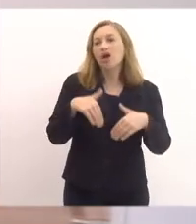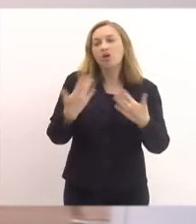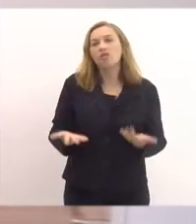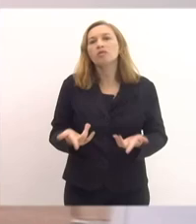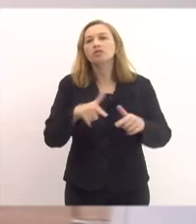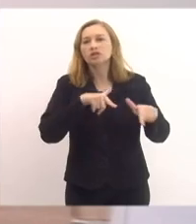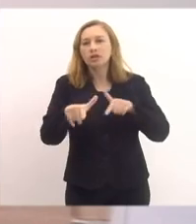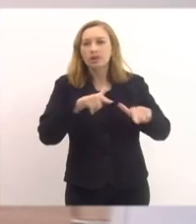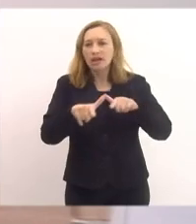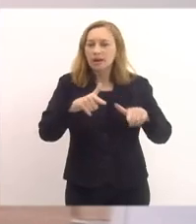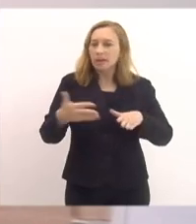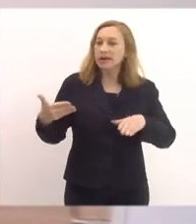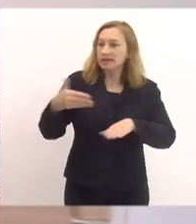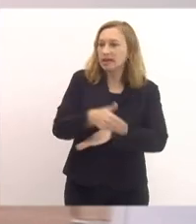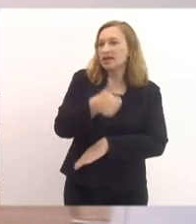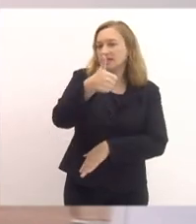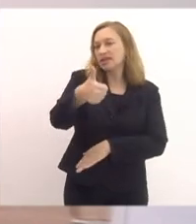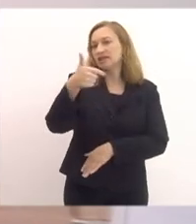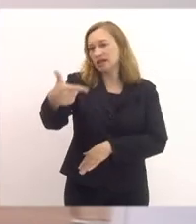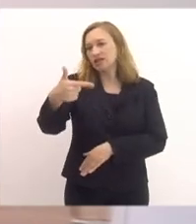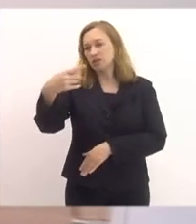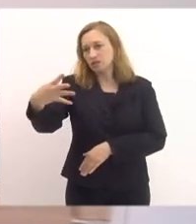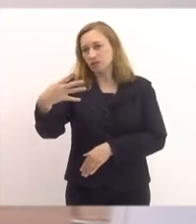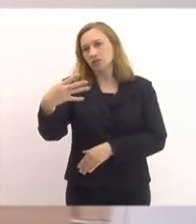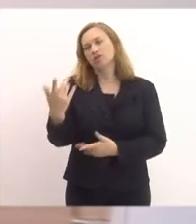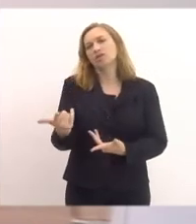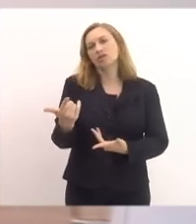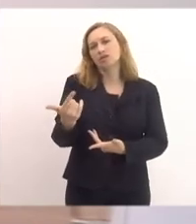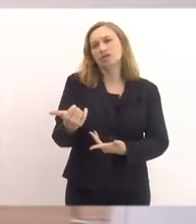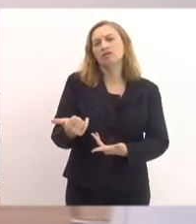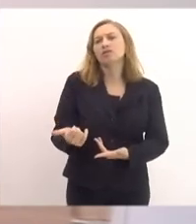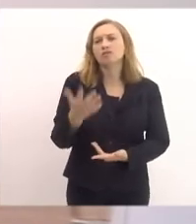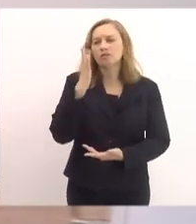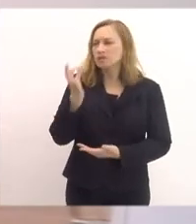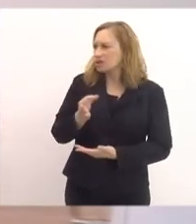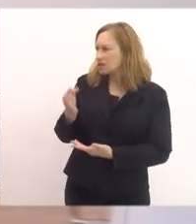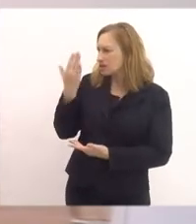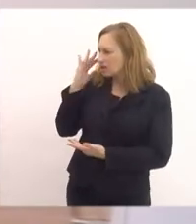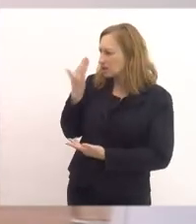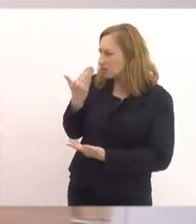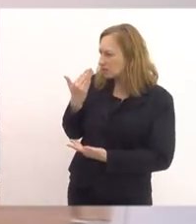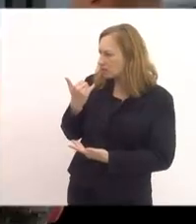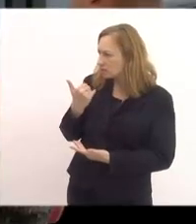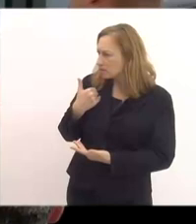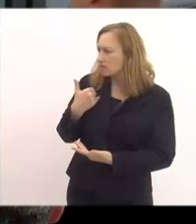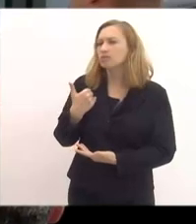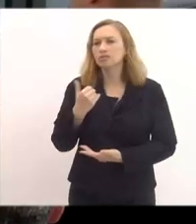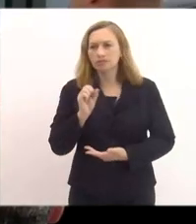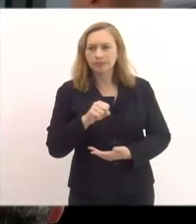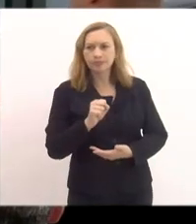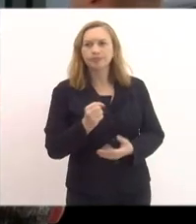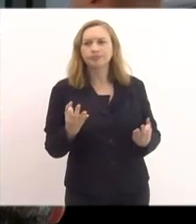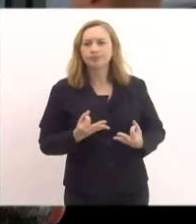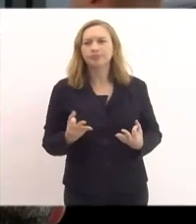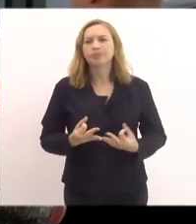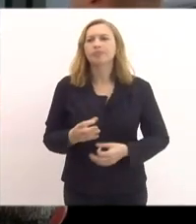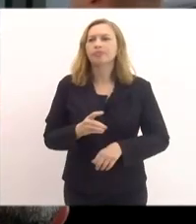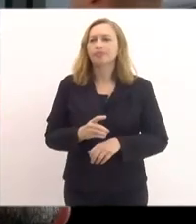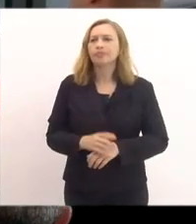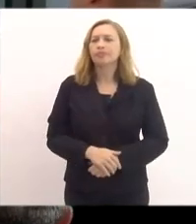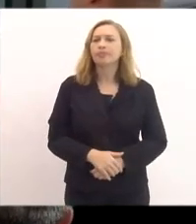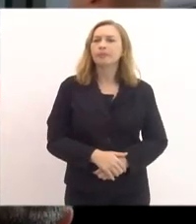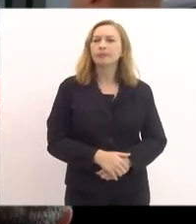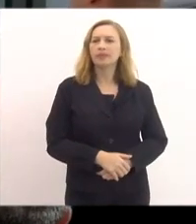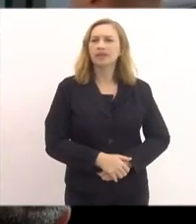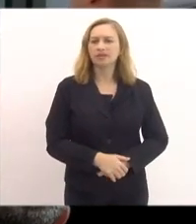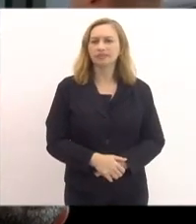efetividade das 114 vagas. Não sei se o coronel Marco quer Entendi, contribuir. Sim, senhora. Perfeito, doutora. De forma alguma a